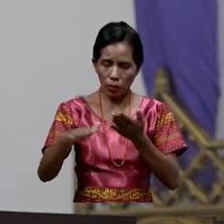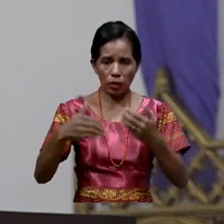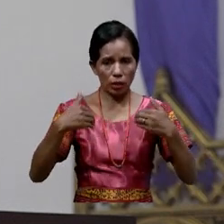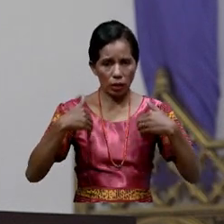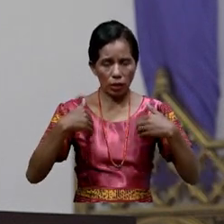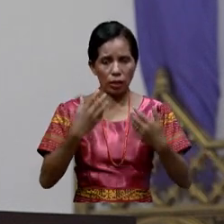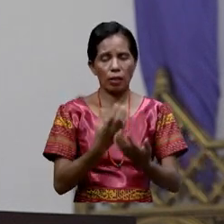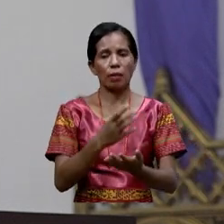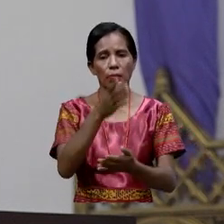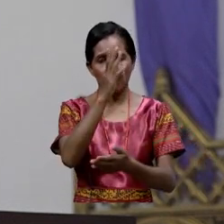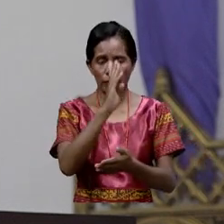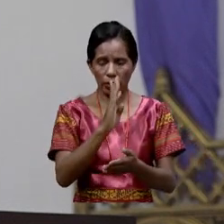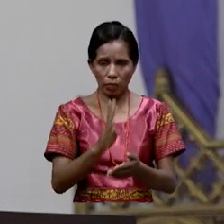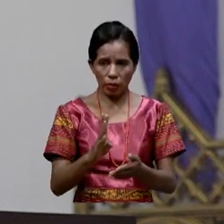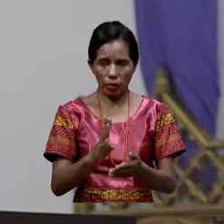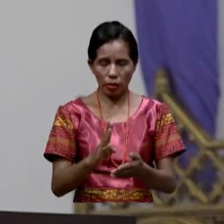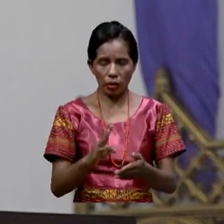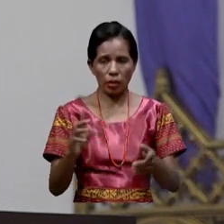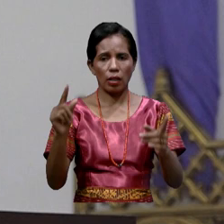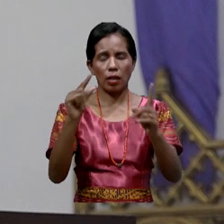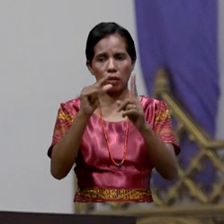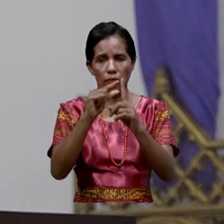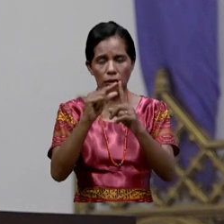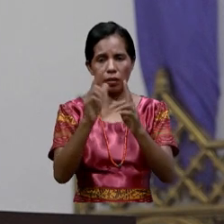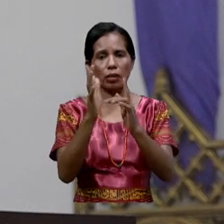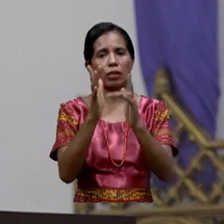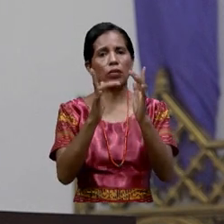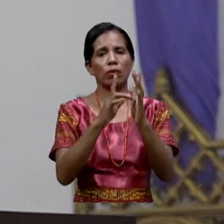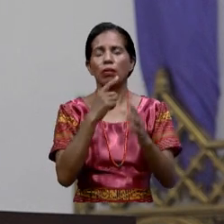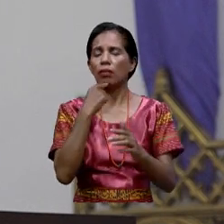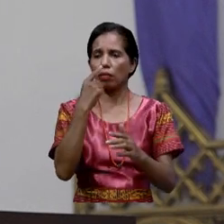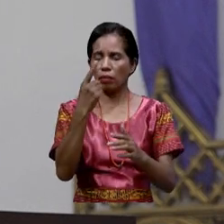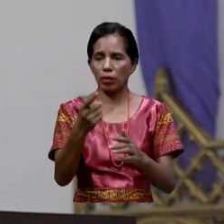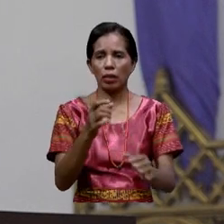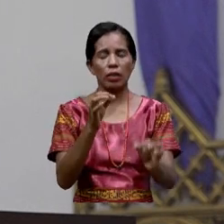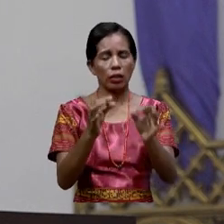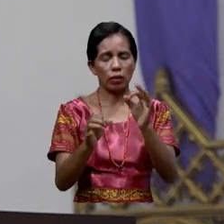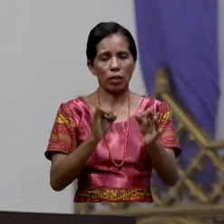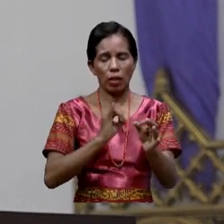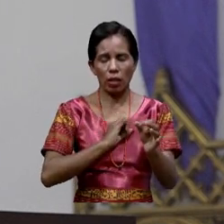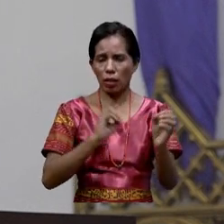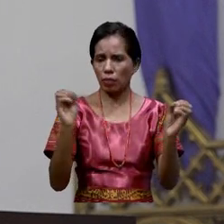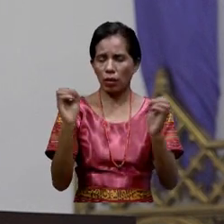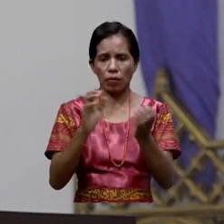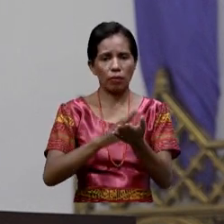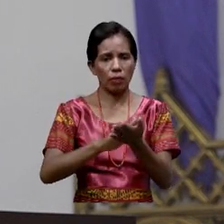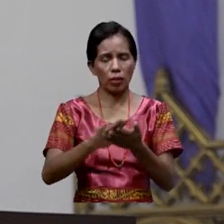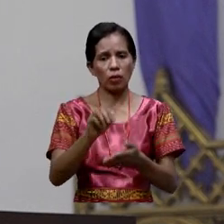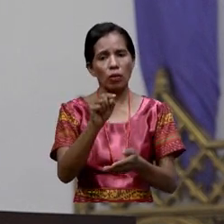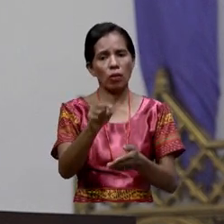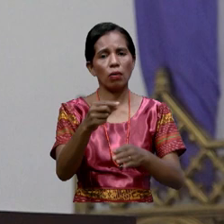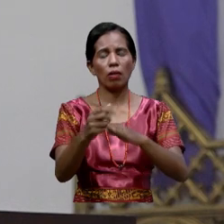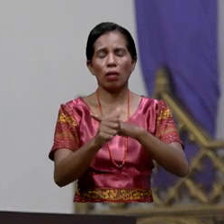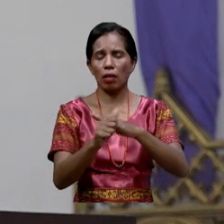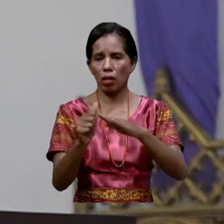livro, fila para lhe fuane be o rei Jesus te. Se ha o la face care o ai, o